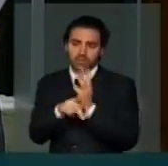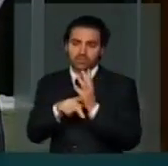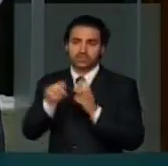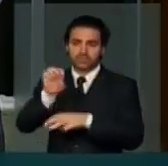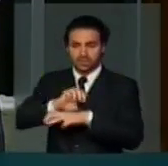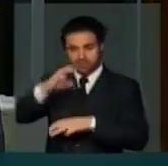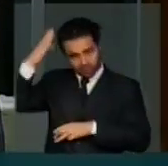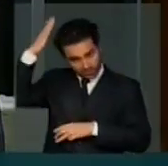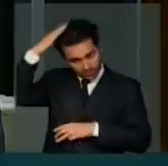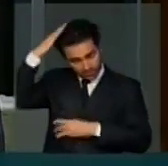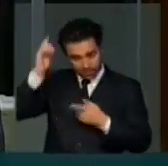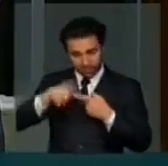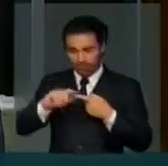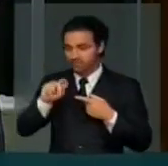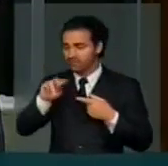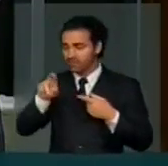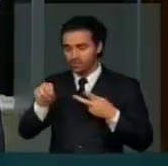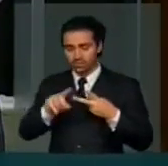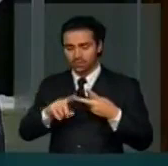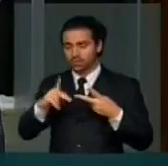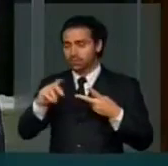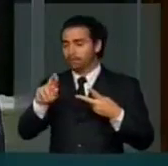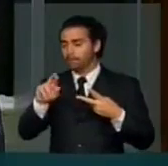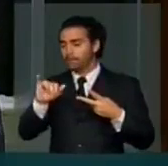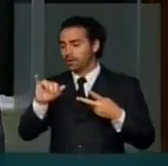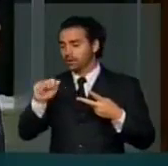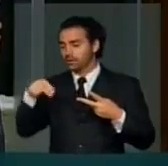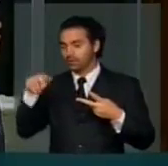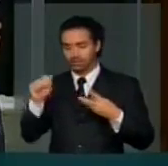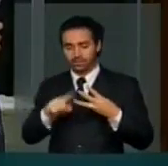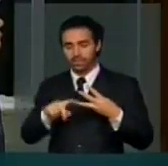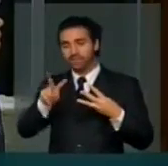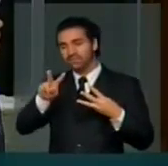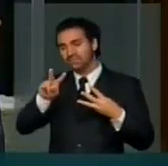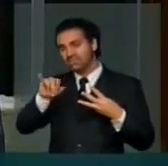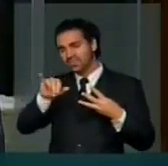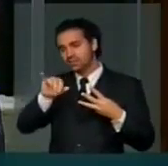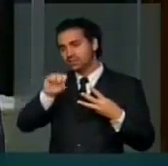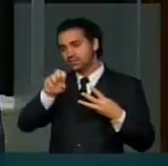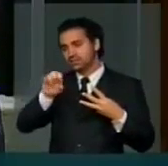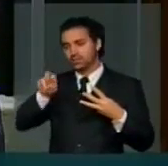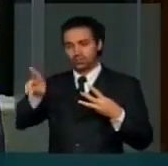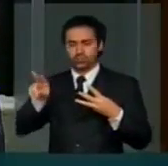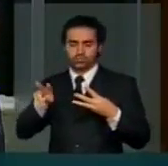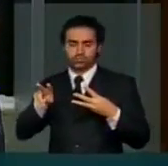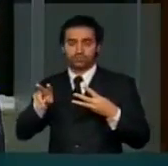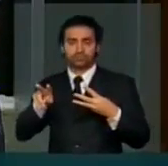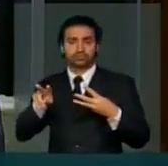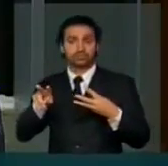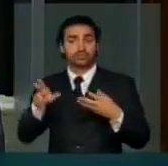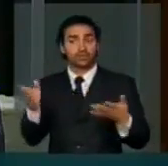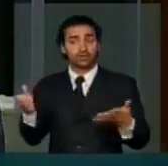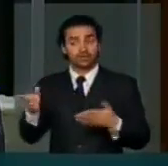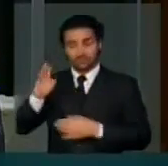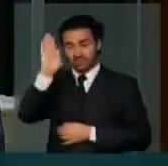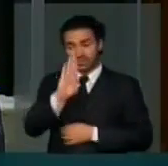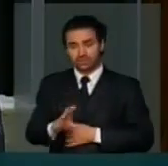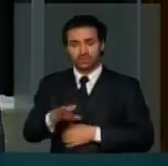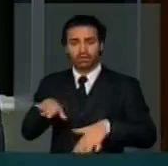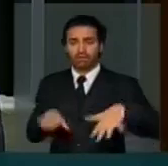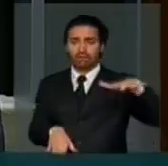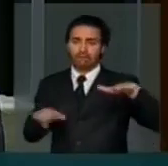incluídos: Aveiro, Prainha, Viseu. As desigualdades são grandes e têm que ser superadas.